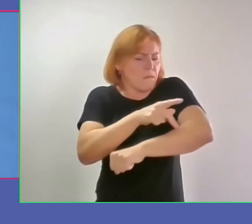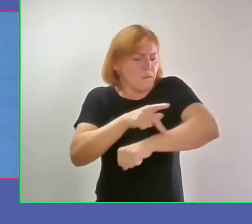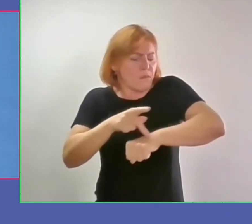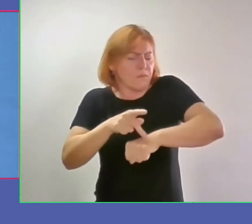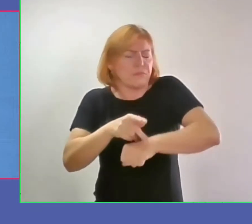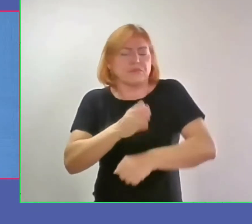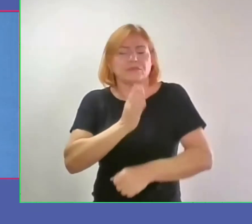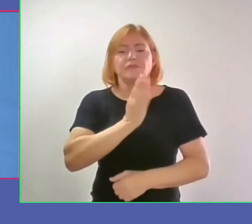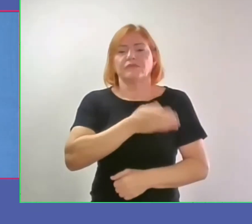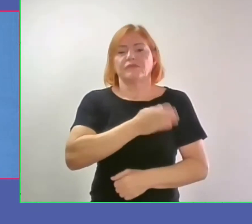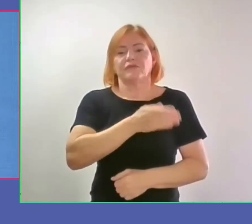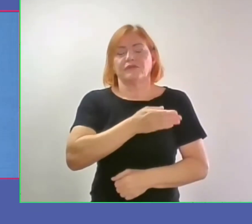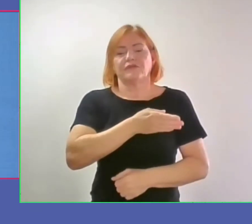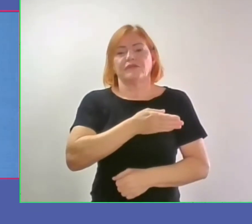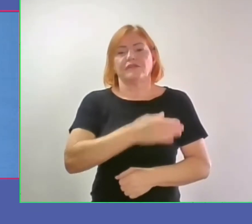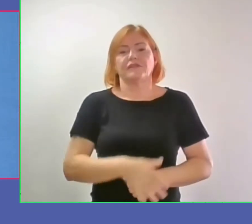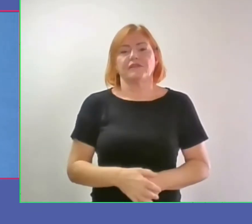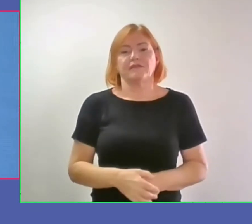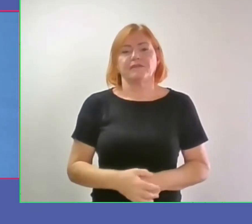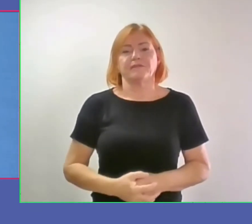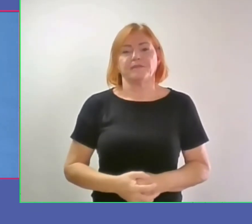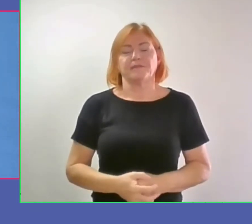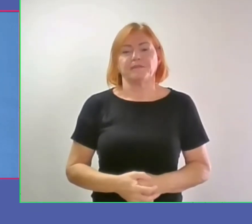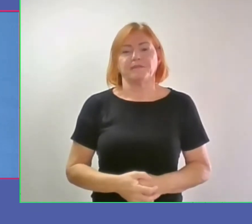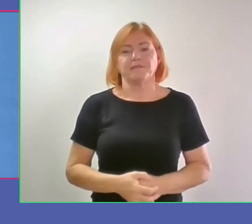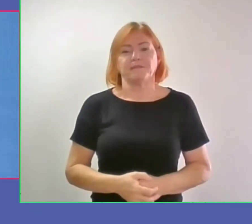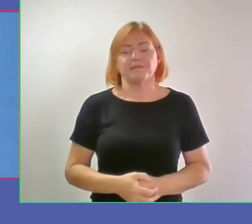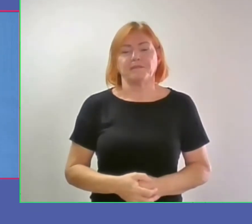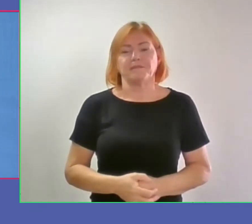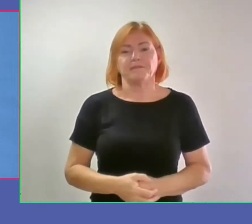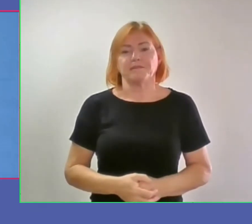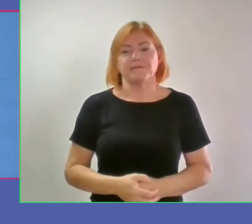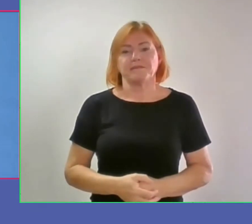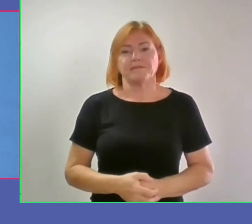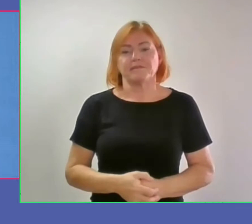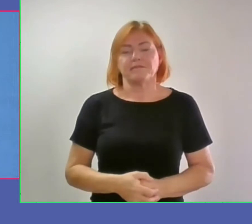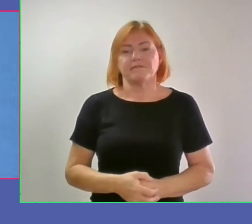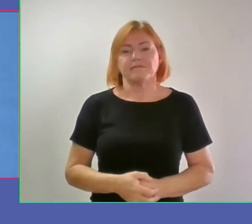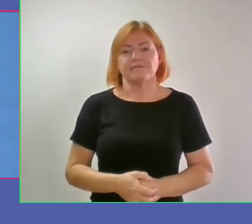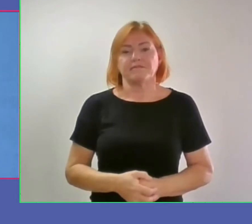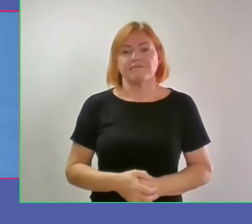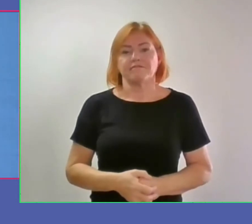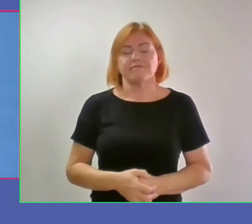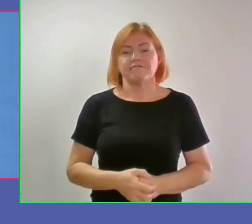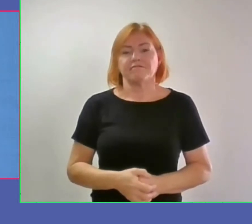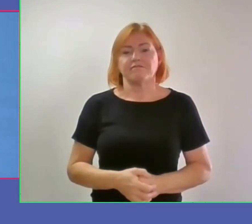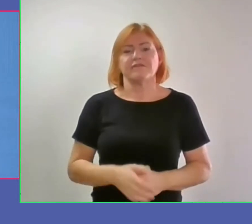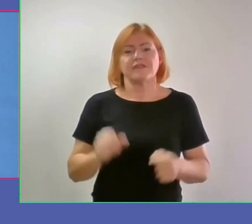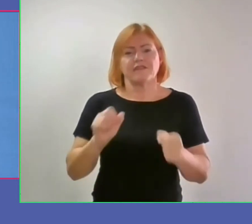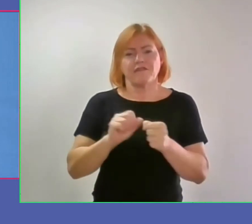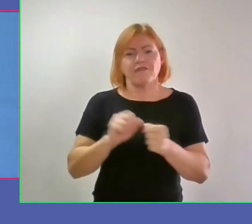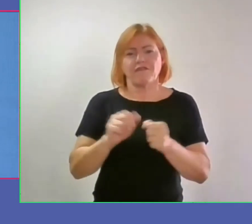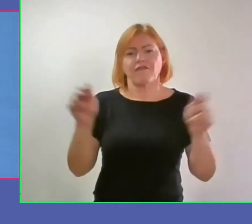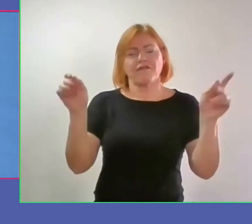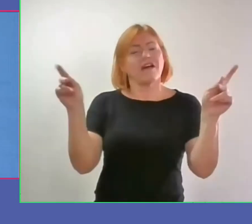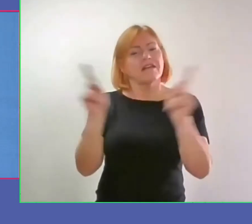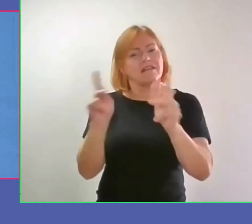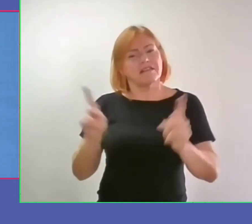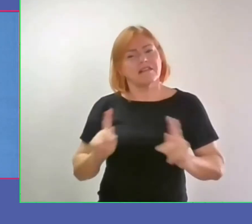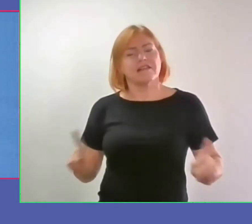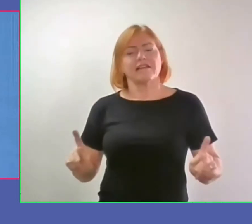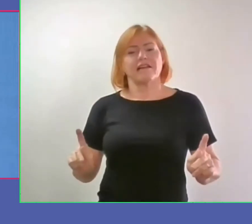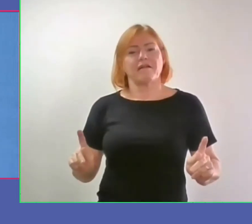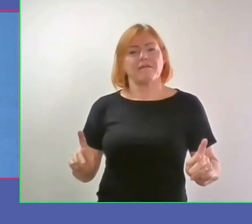mensagem da conferência de jovens. Os pacificadores, os que promovem